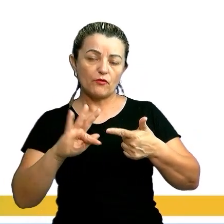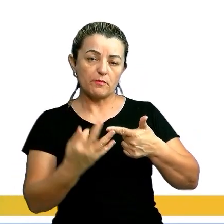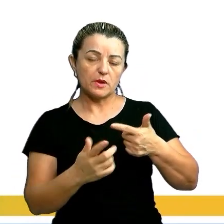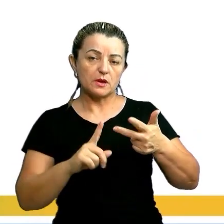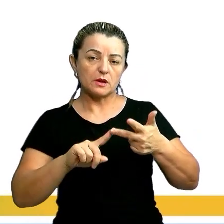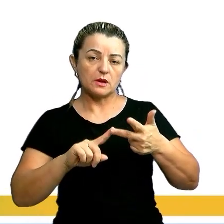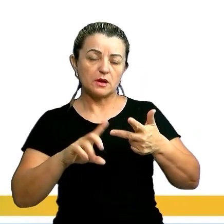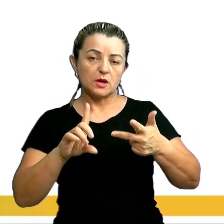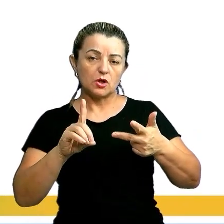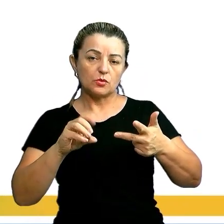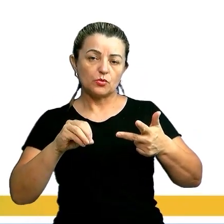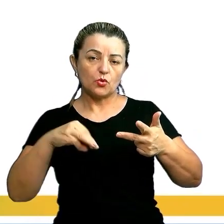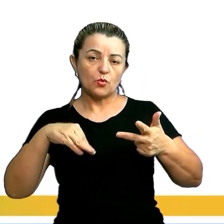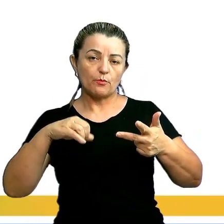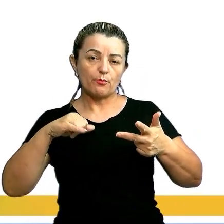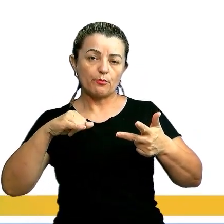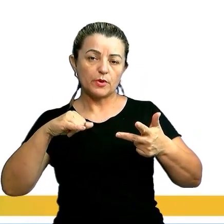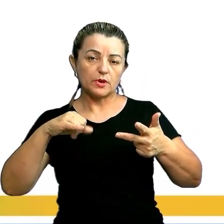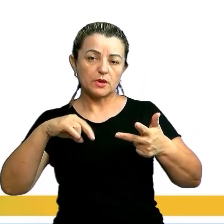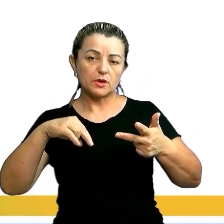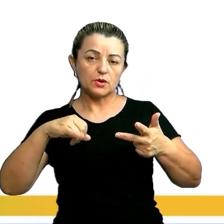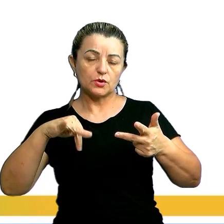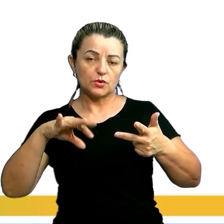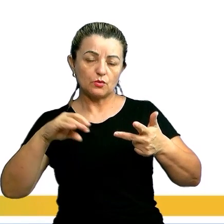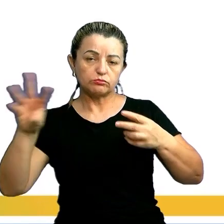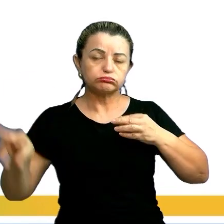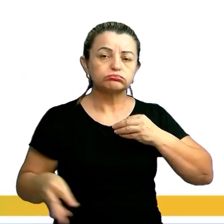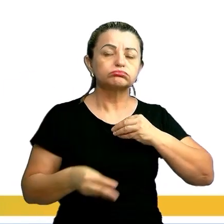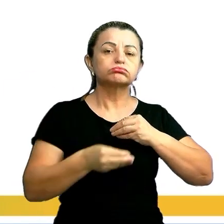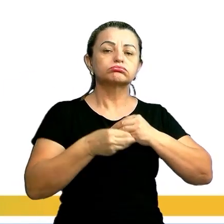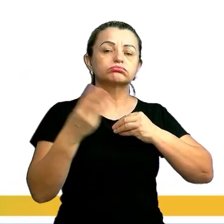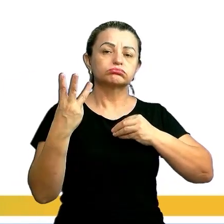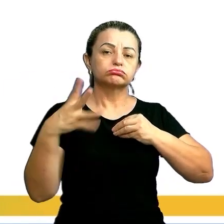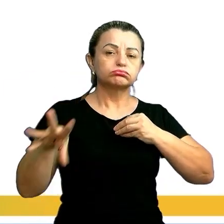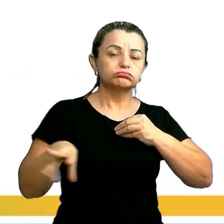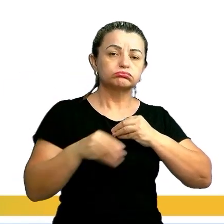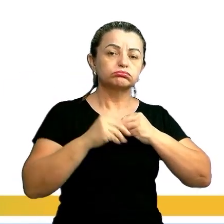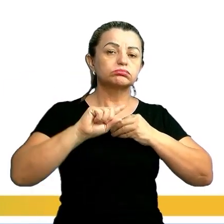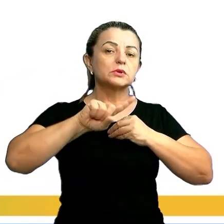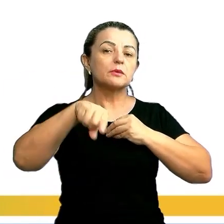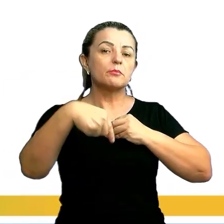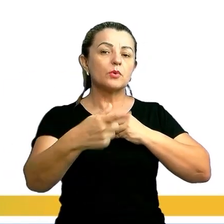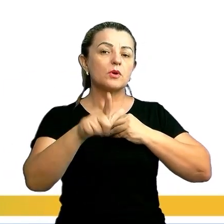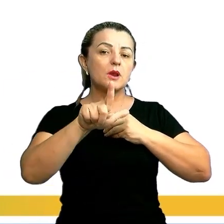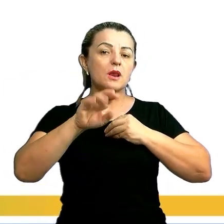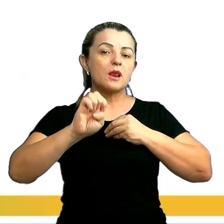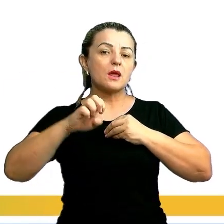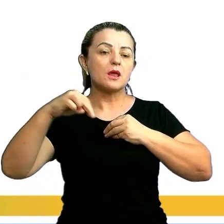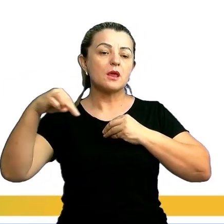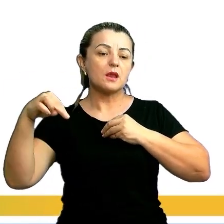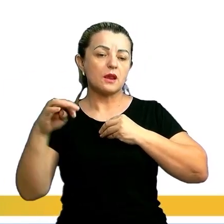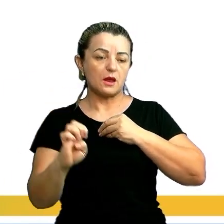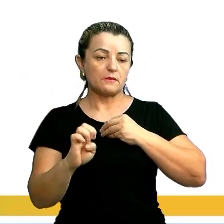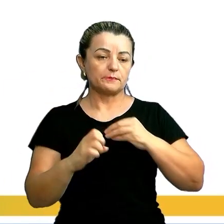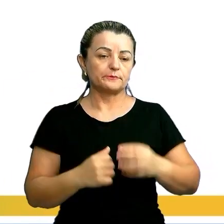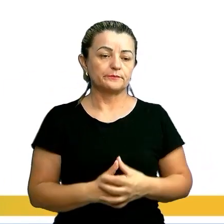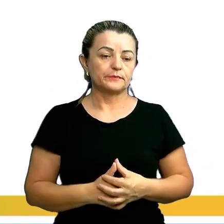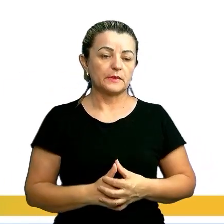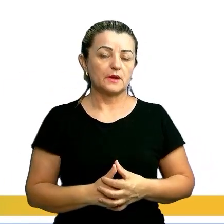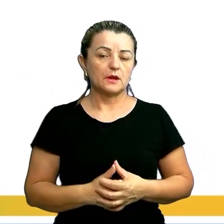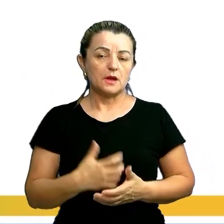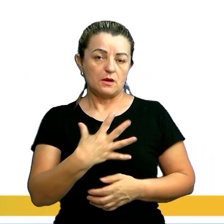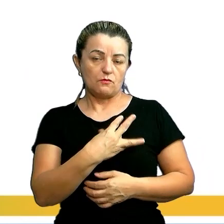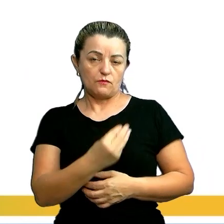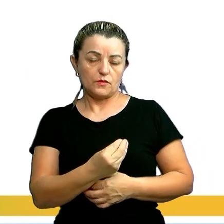três, eles foram acrescidos depois de Linneu. Ok? Então, filo e família